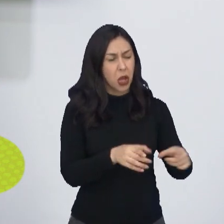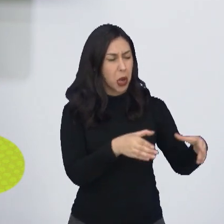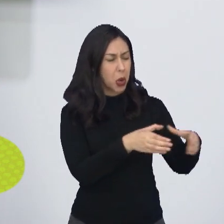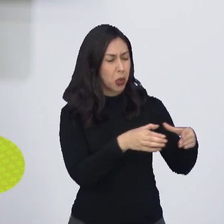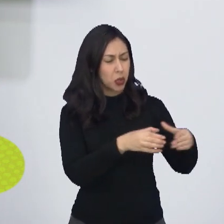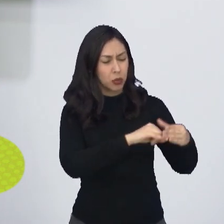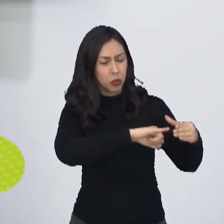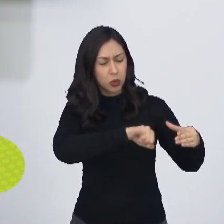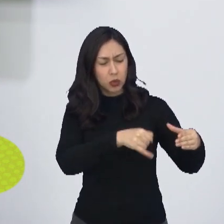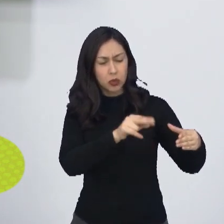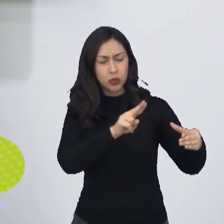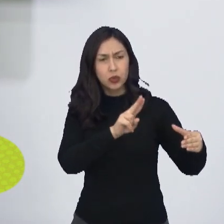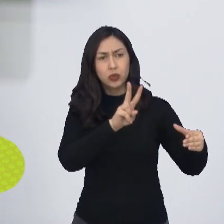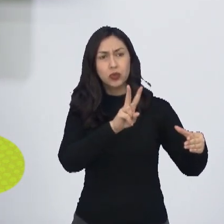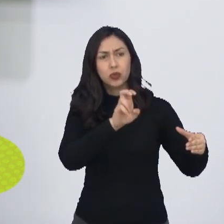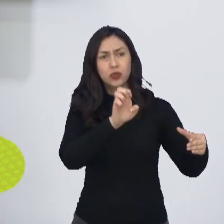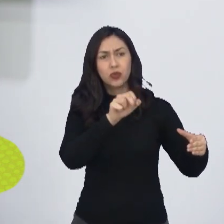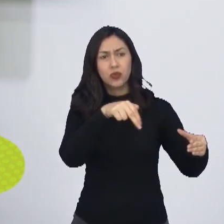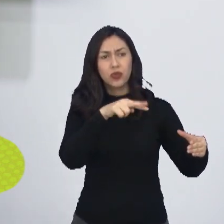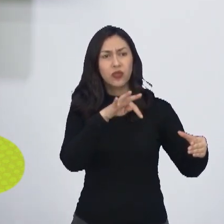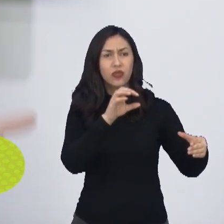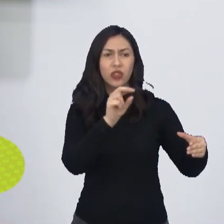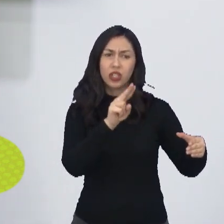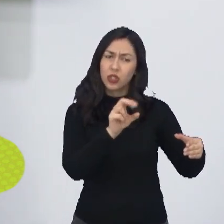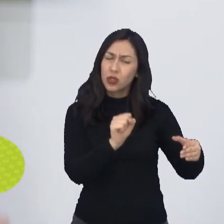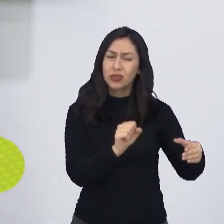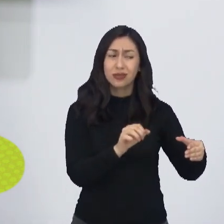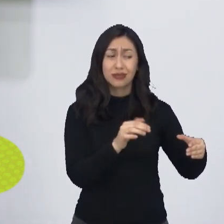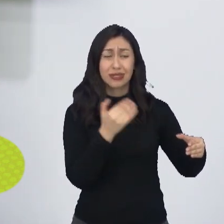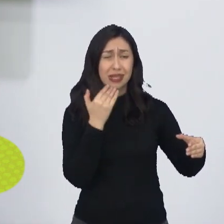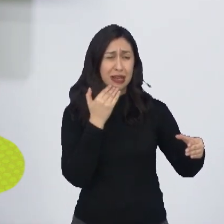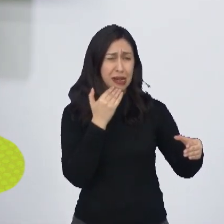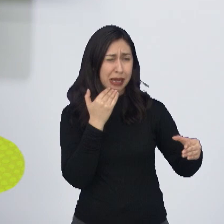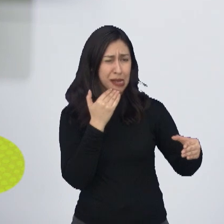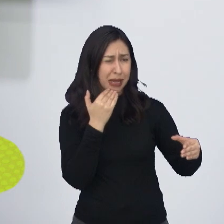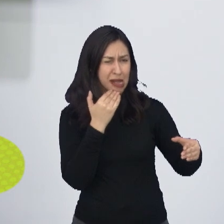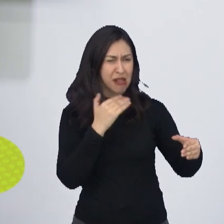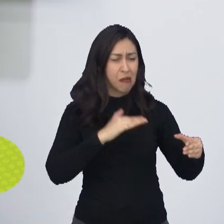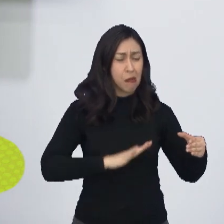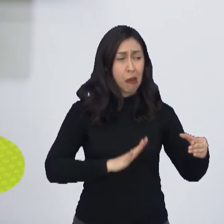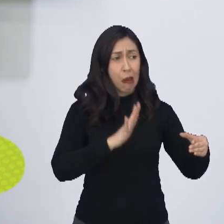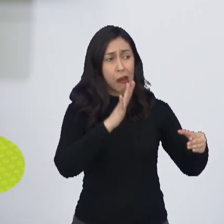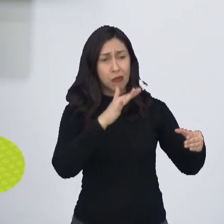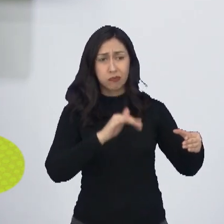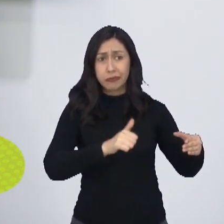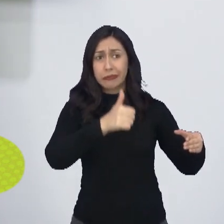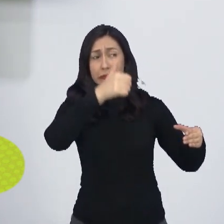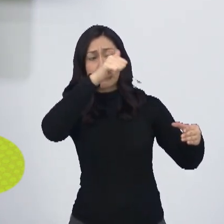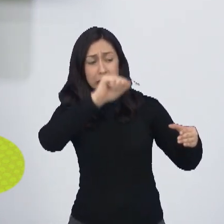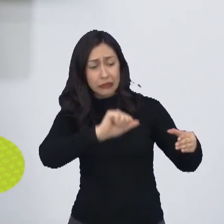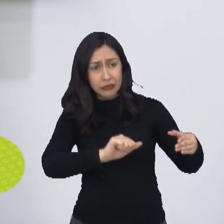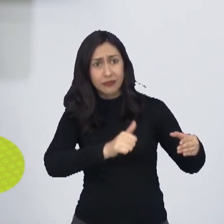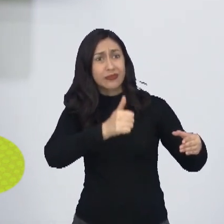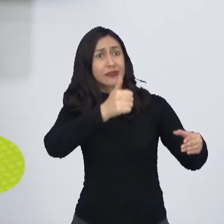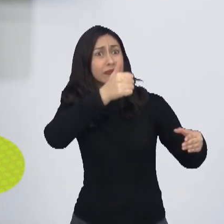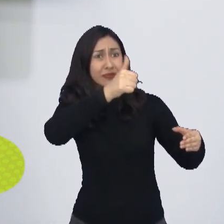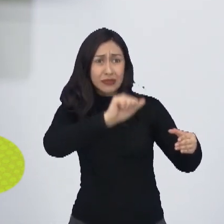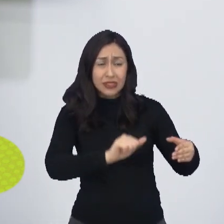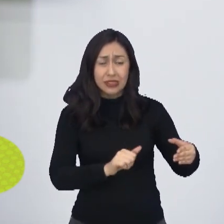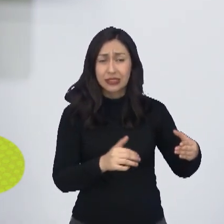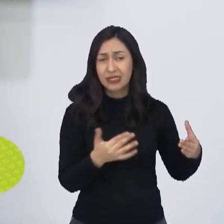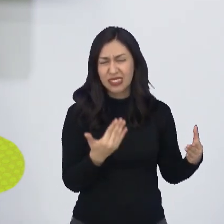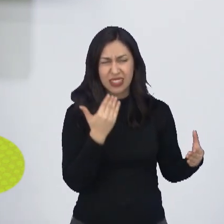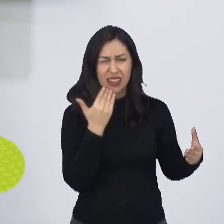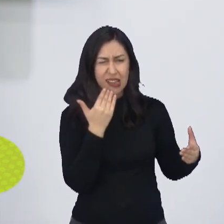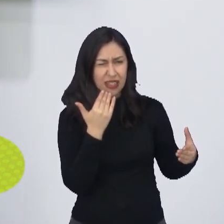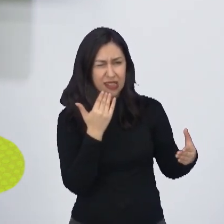está oscilante, né? Não está muito bem, começou mal, agora deu uma engrenada, ou seja, não tá muito